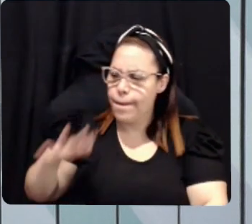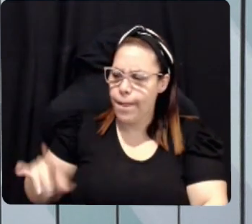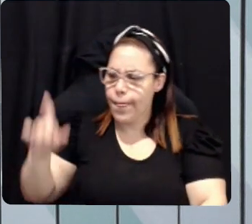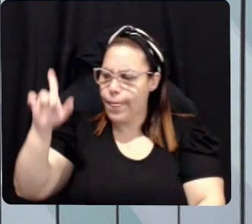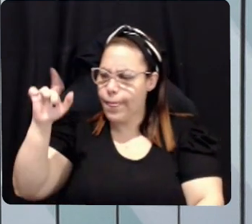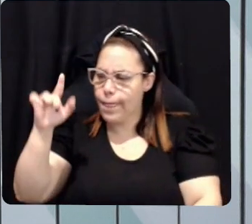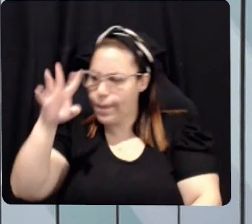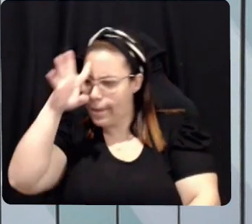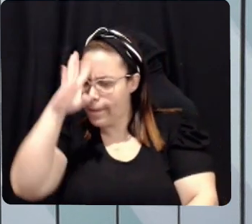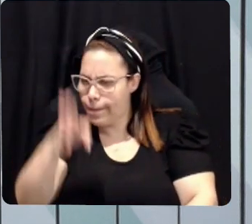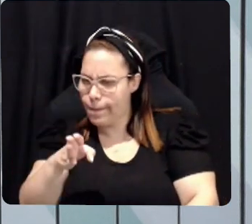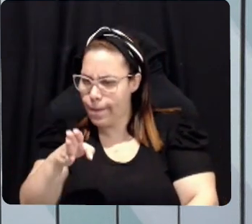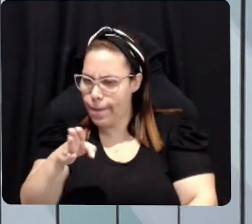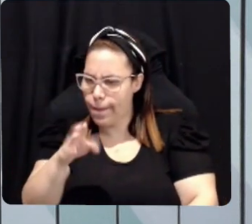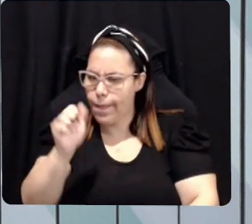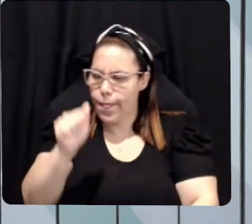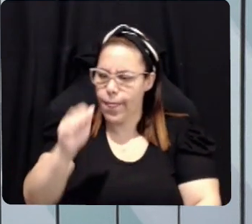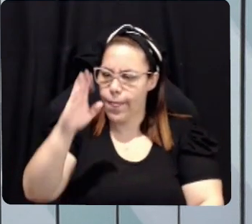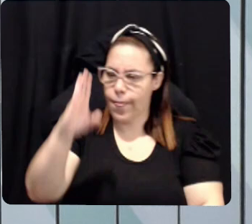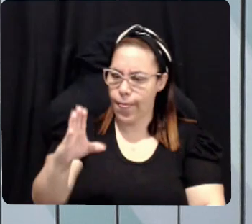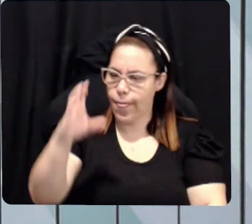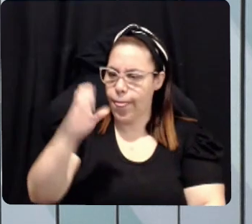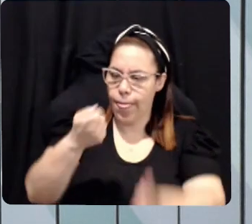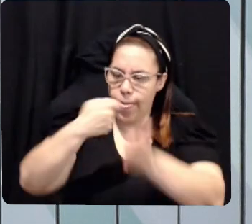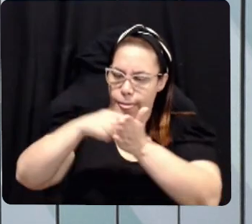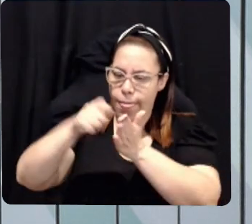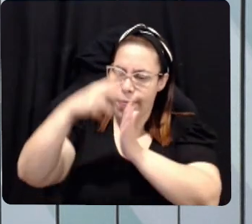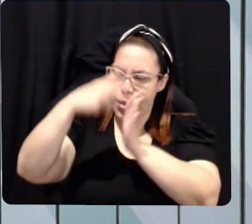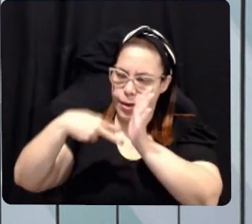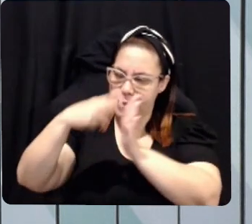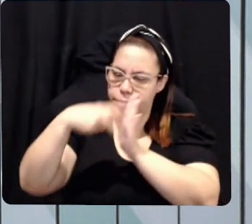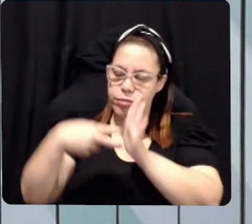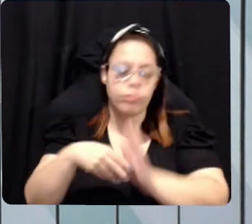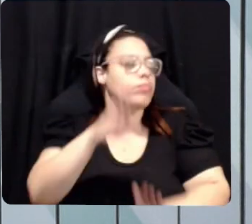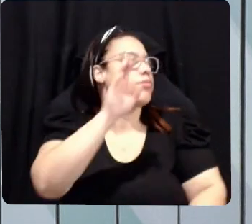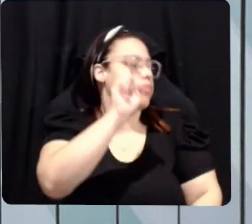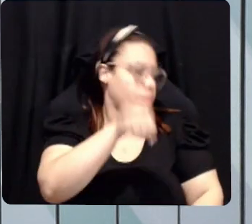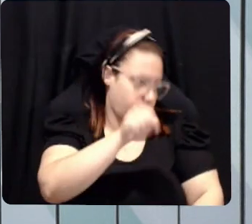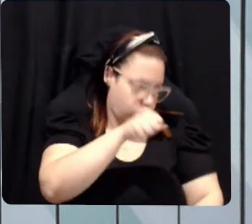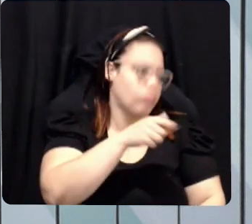encontrados por essa criança é principalmente na alfabetização.